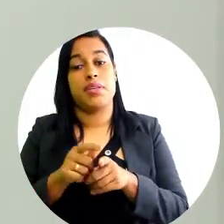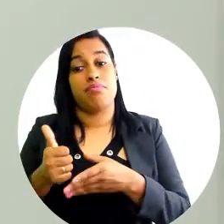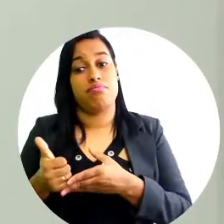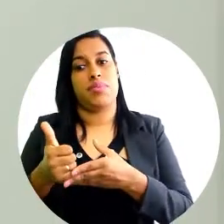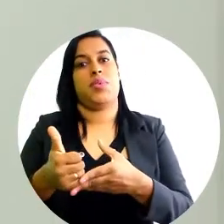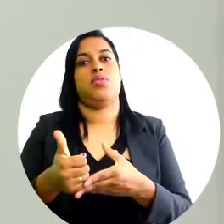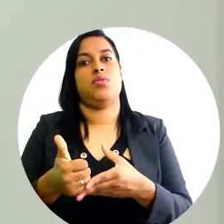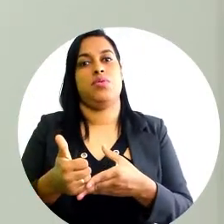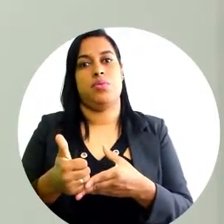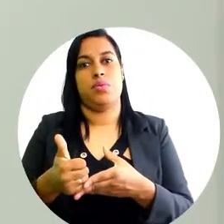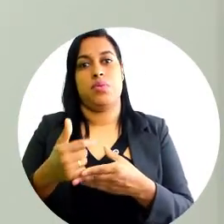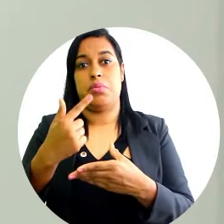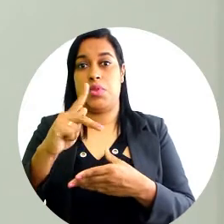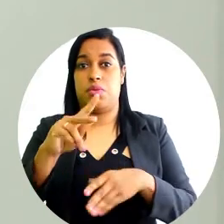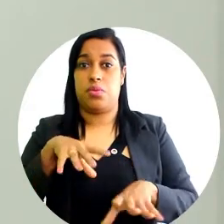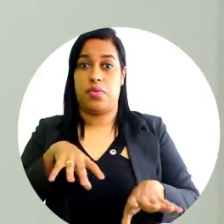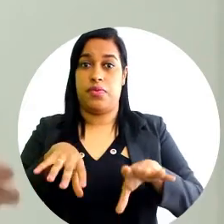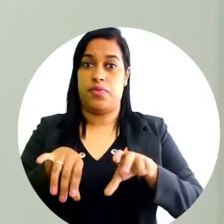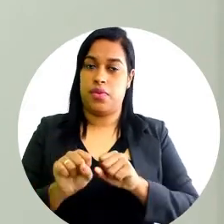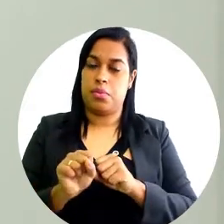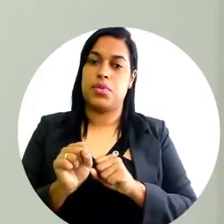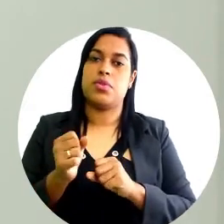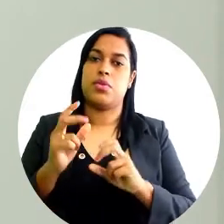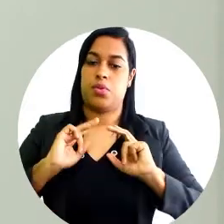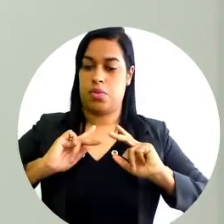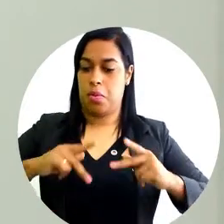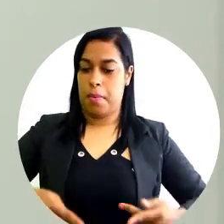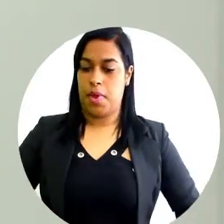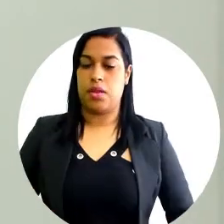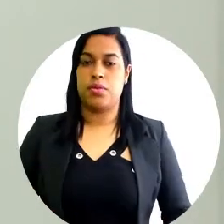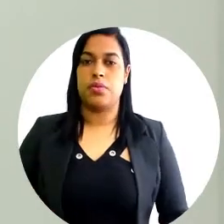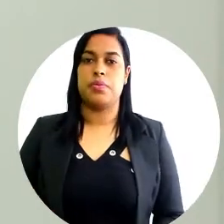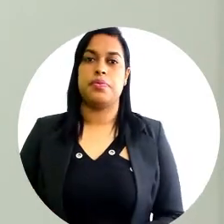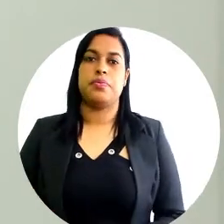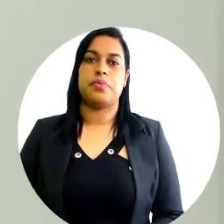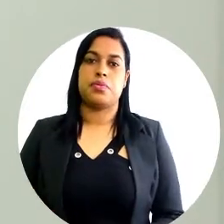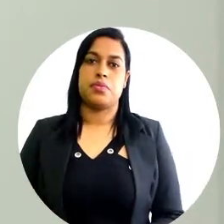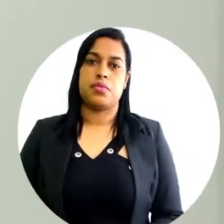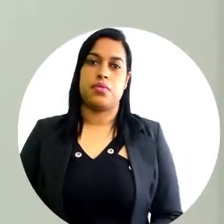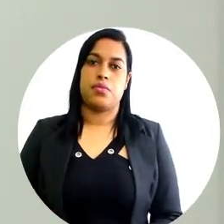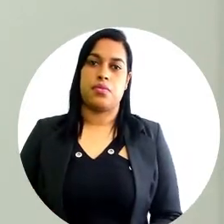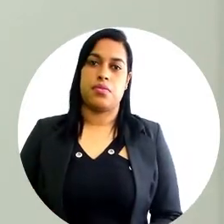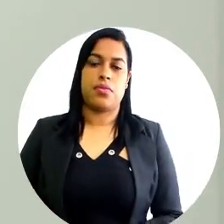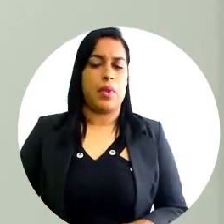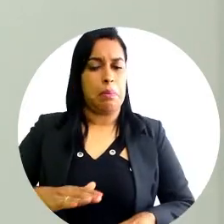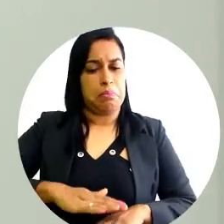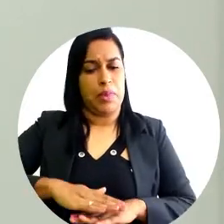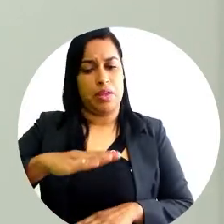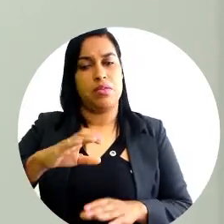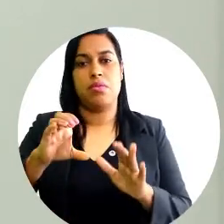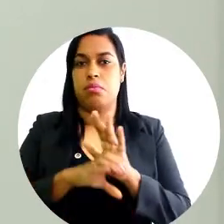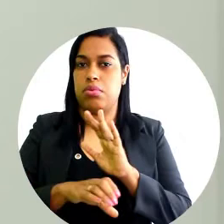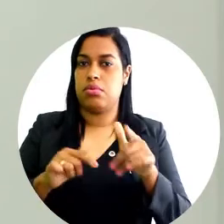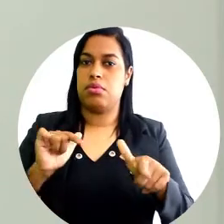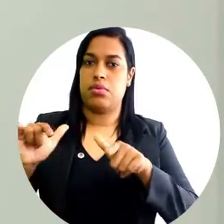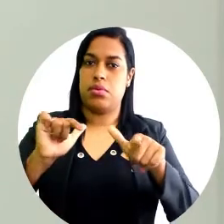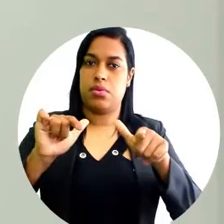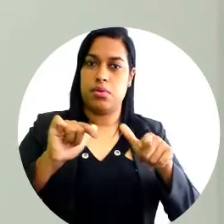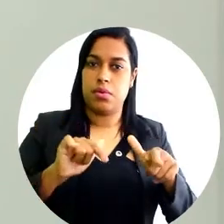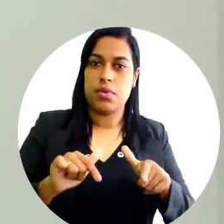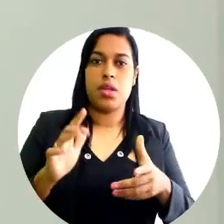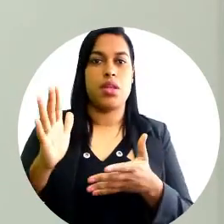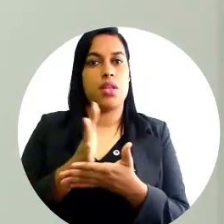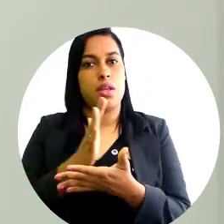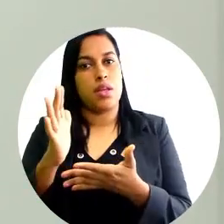conteúdos que contribuirão para a sua formação enquanto humano. Mas além dos conteúdos que são